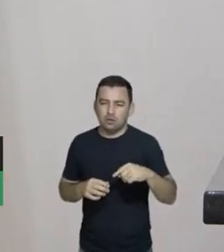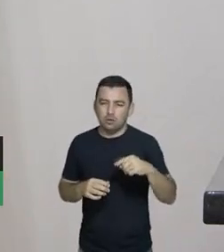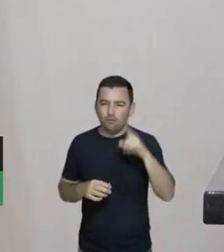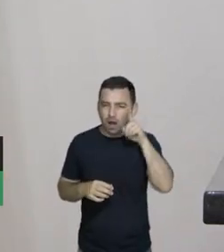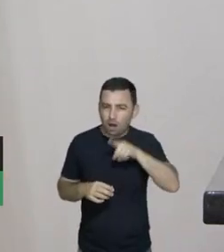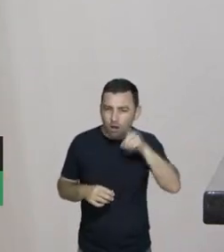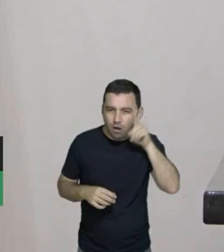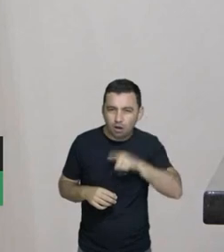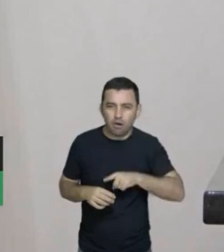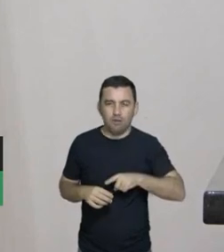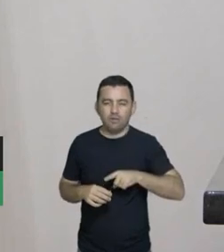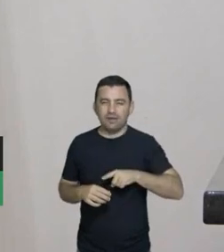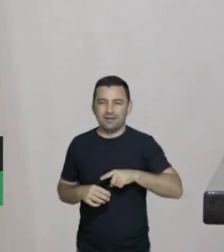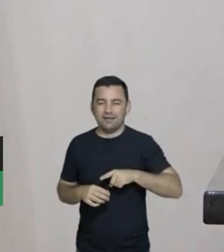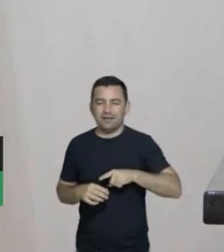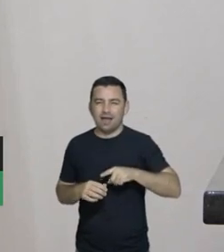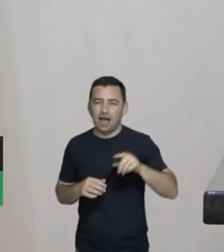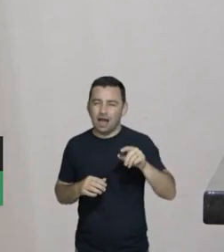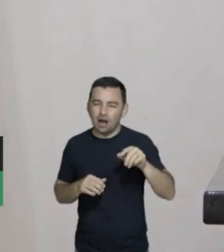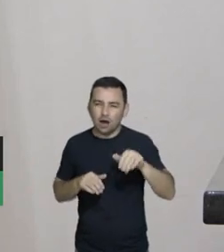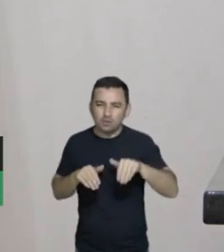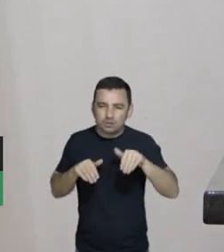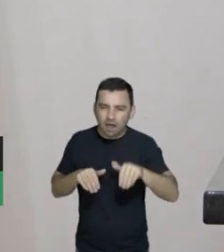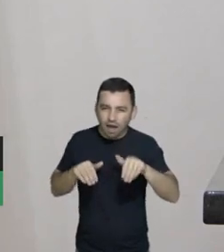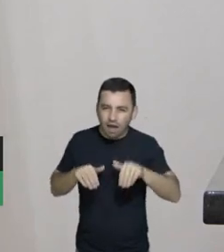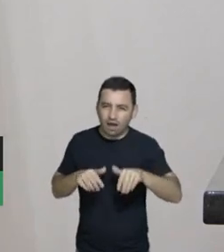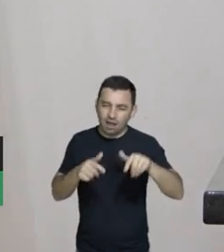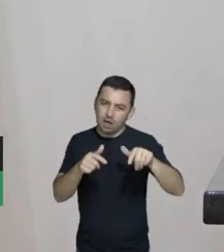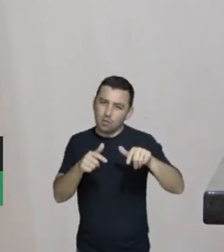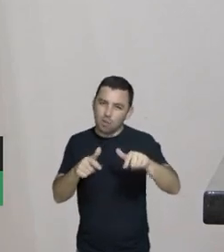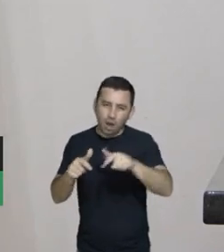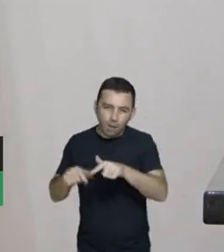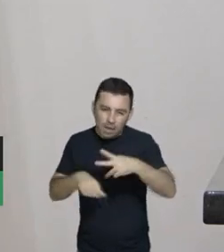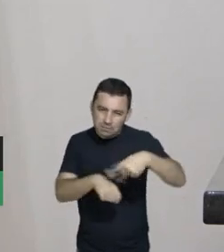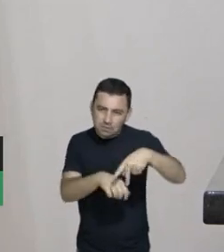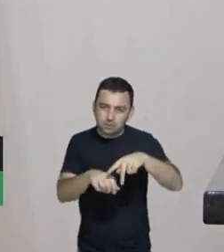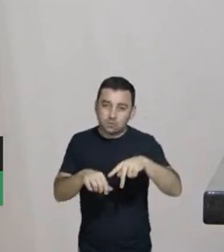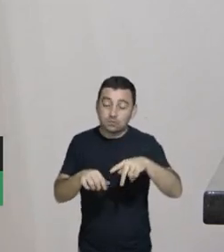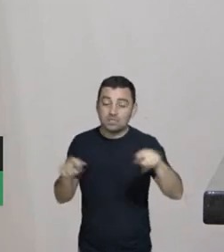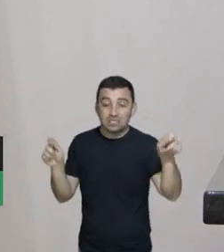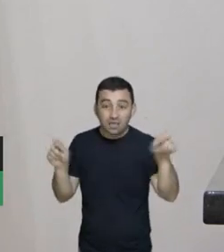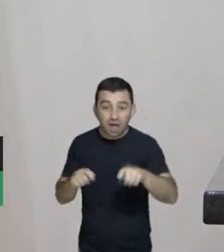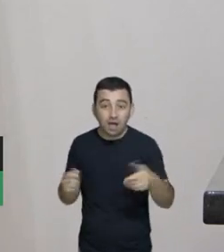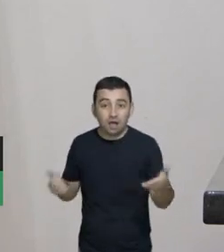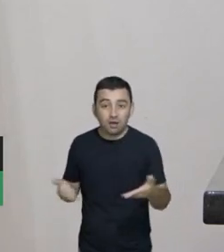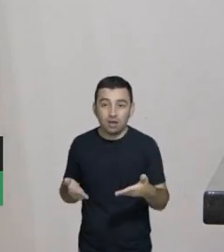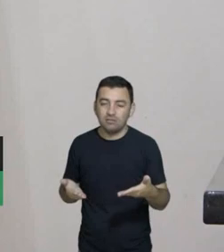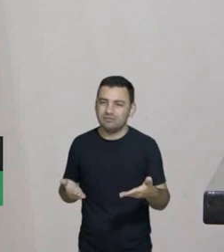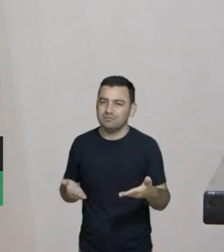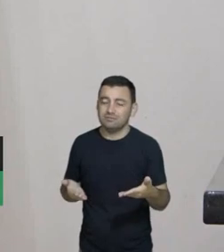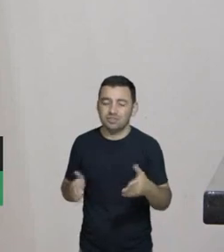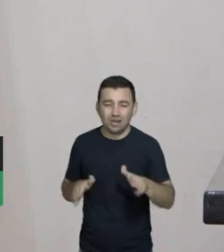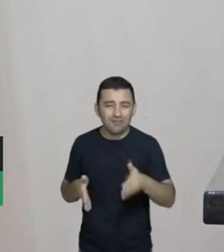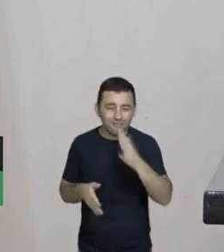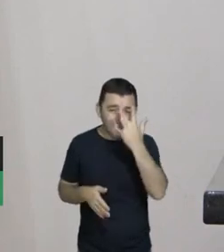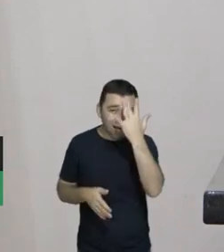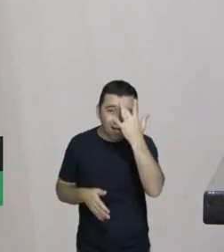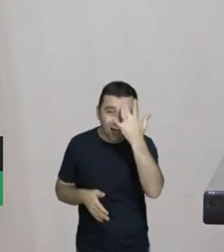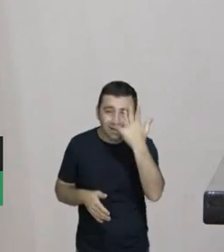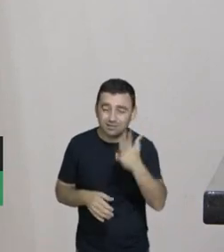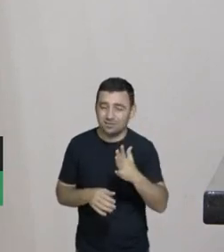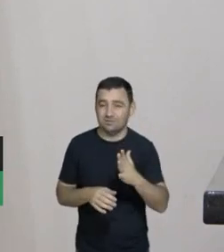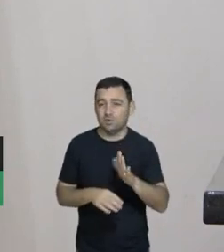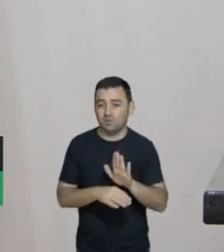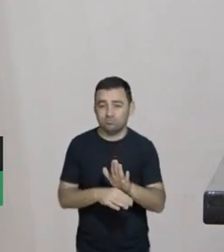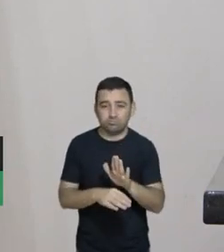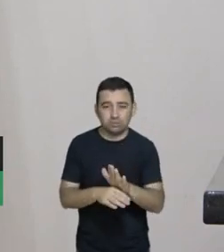como Sydney na Austrália, nós temos, sim, a oportunidade, a faca e o queijo na mão para fazer as